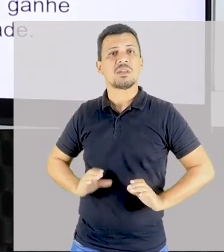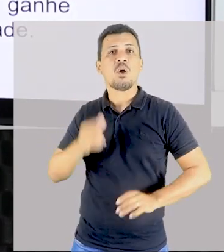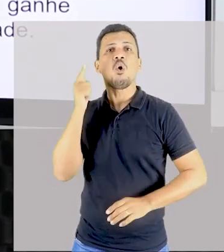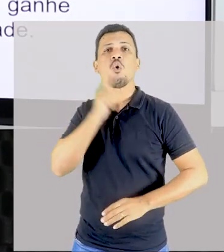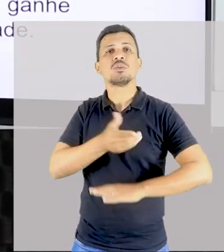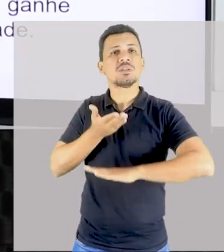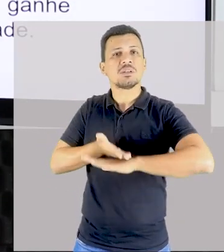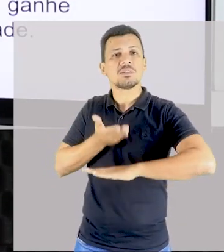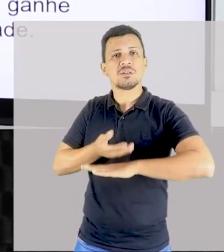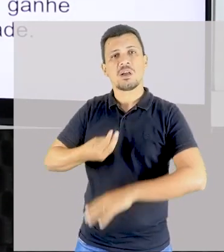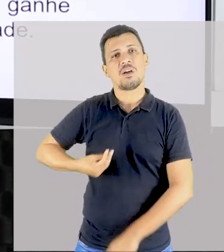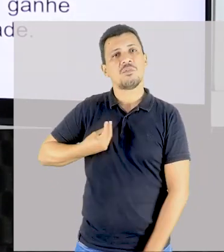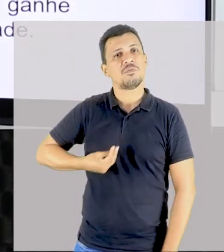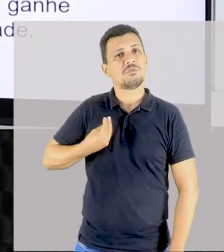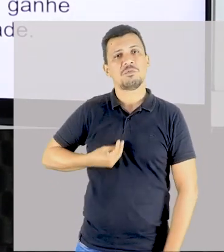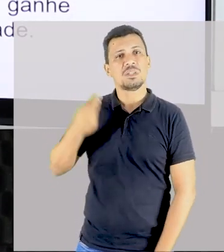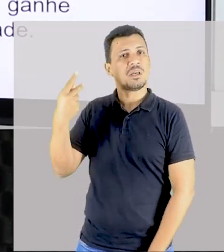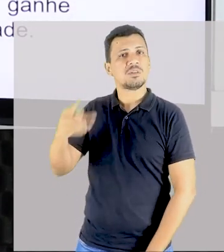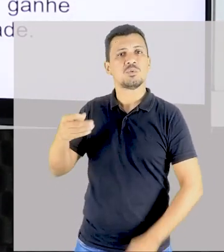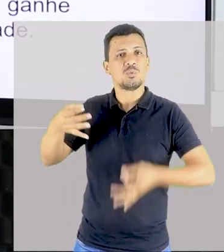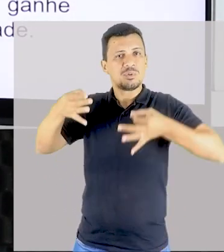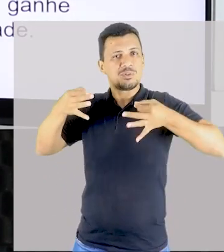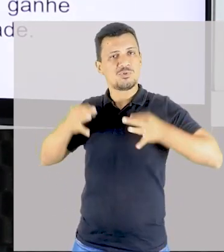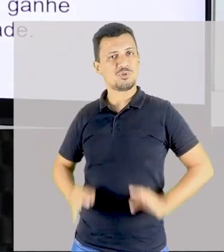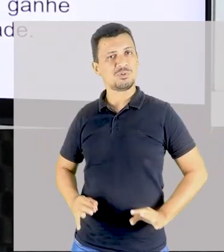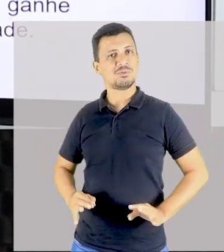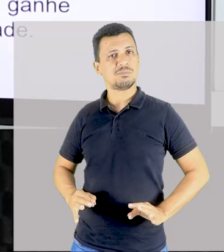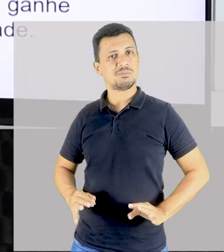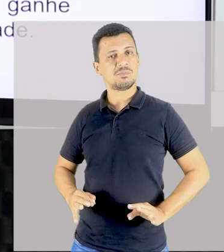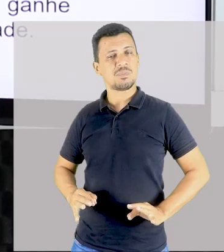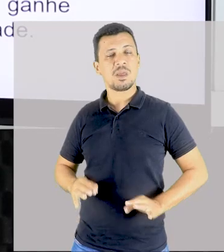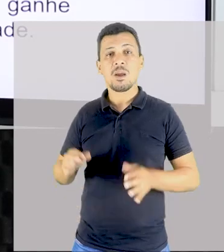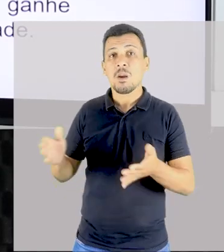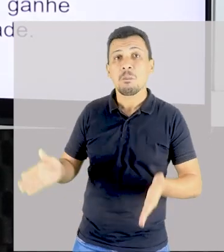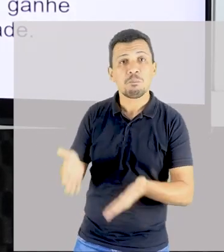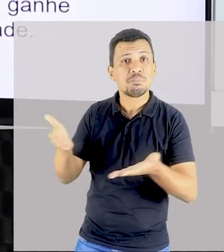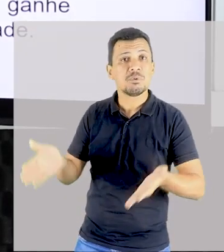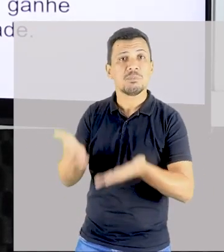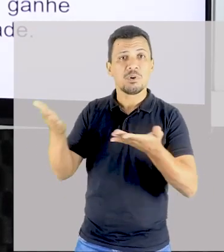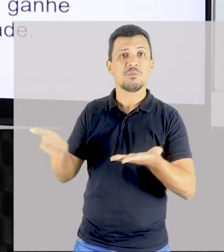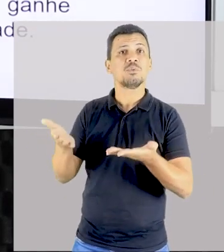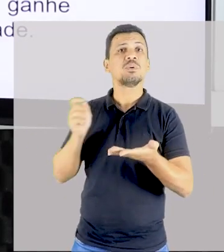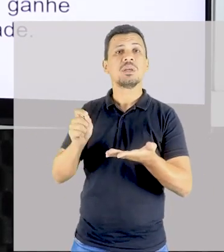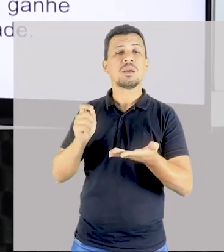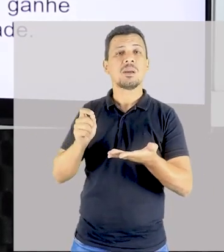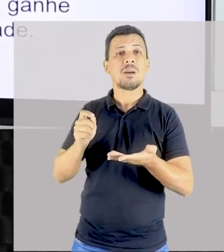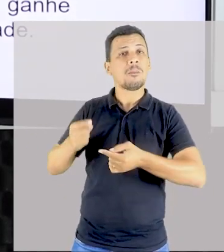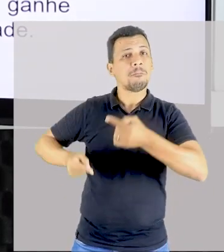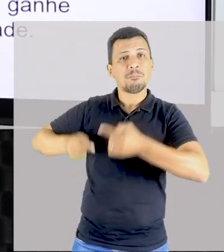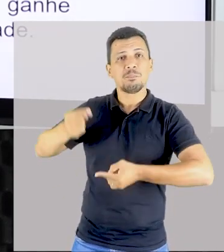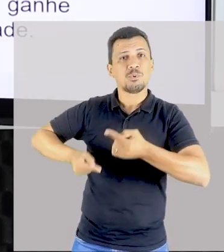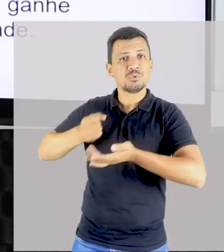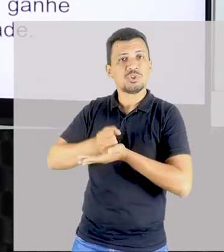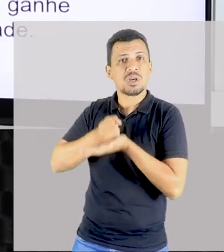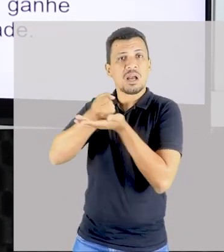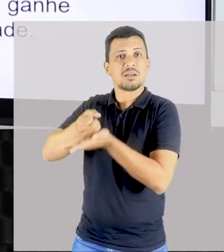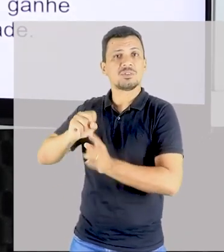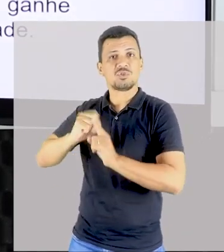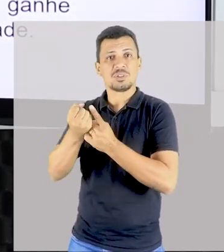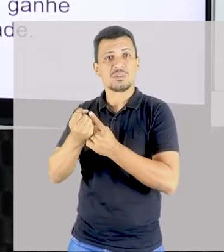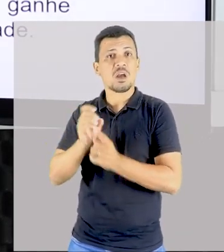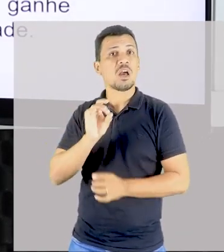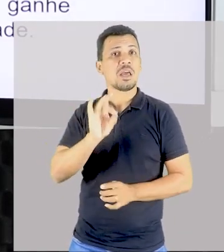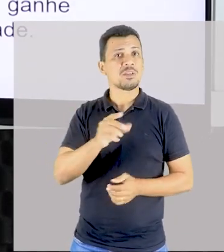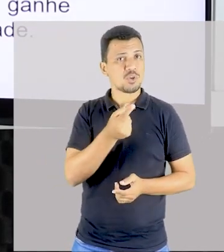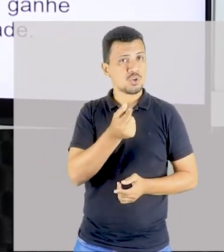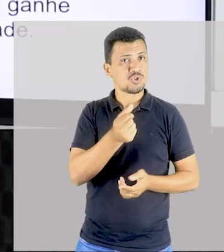autonomia para seguir sua vida com dignidade então quando se promove uma política de assistência social não é somente transferir